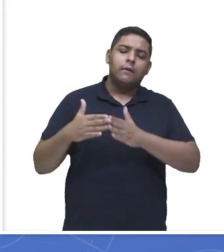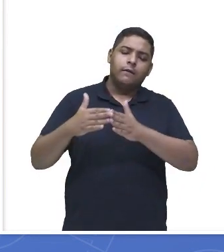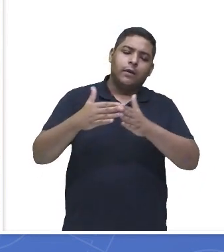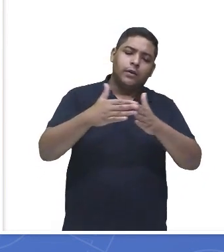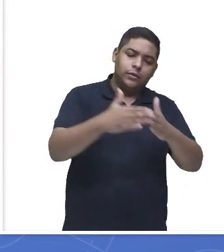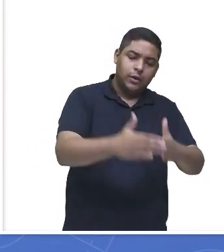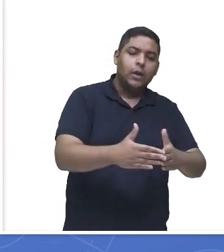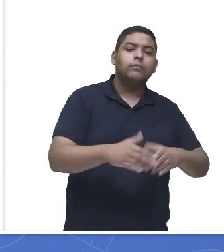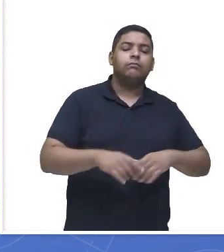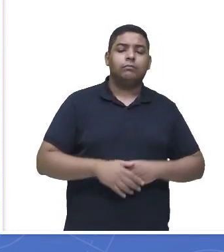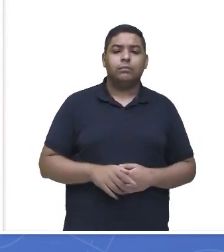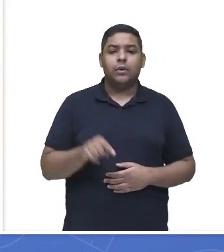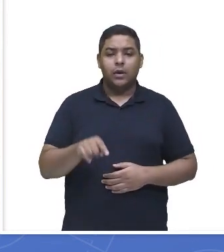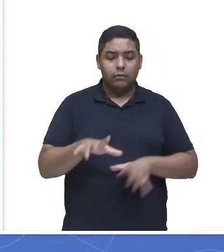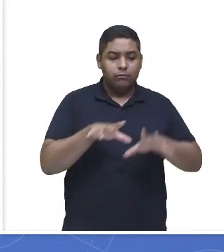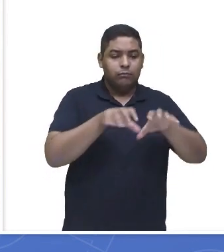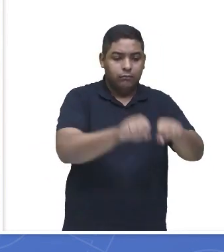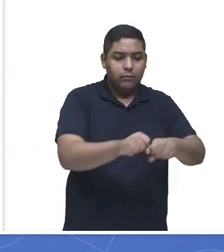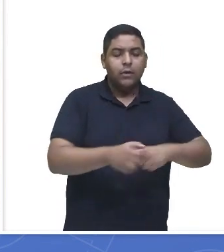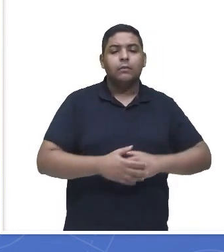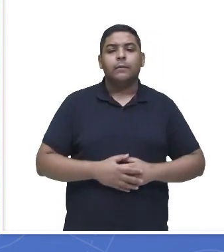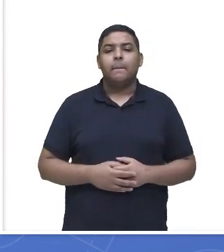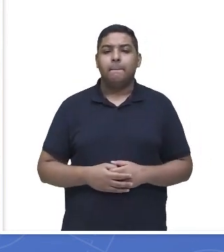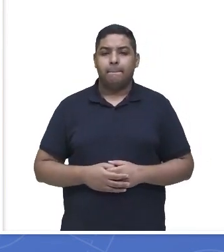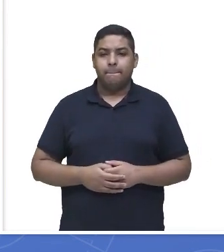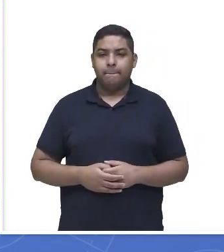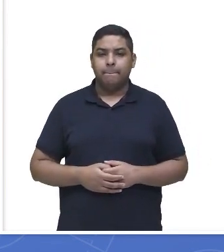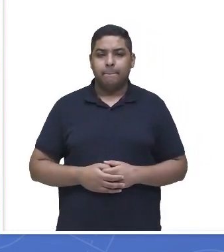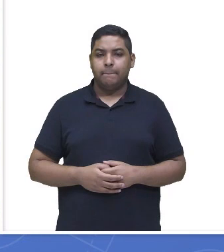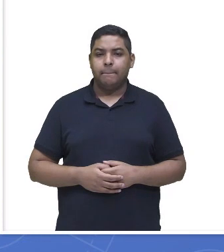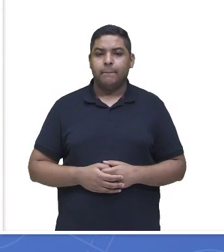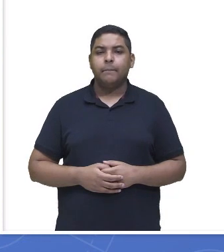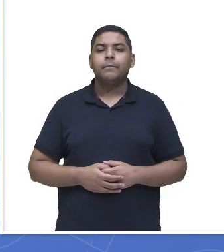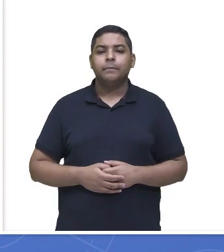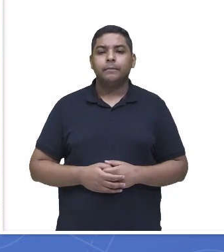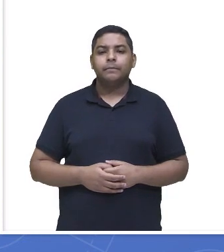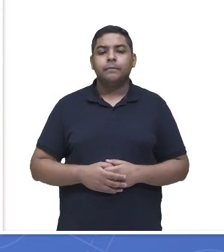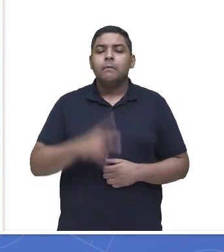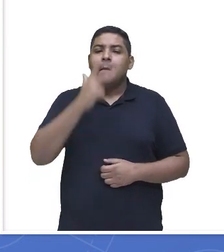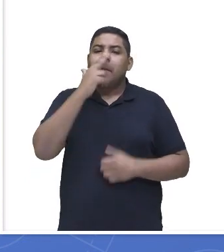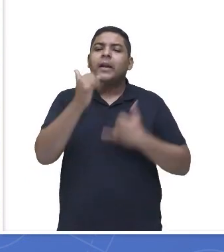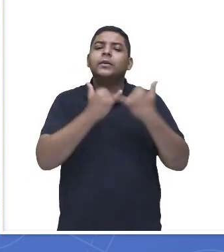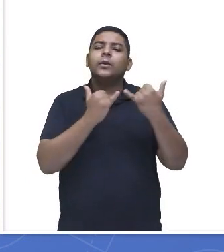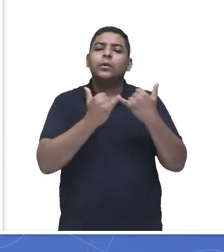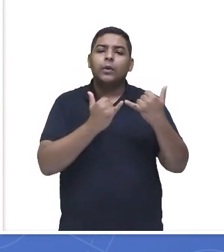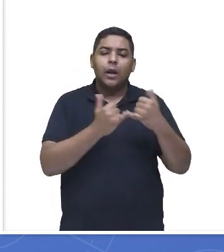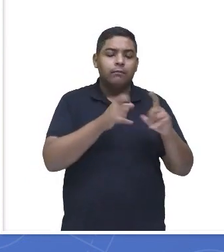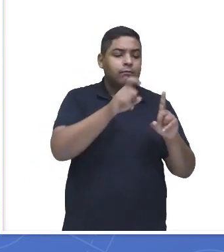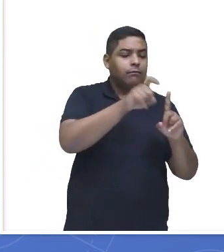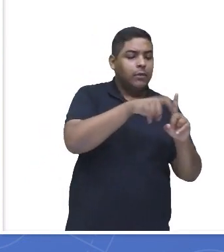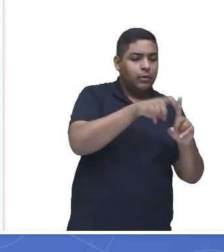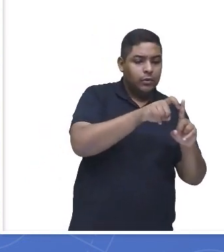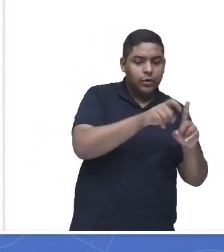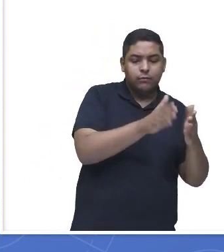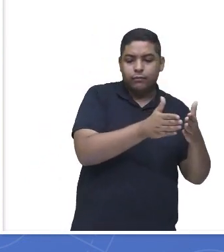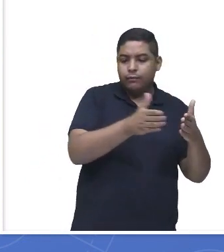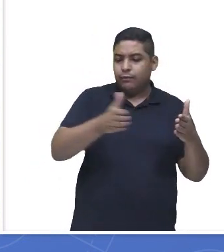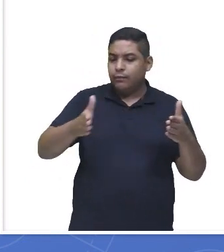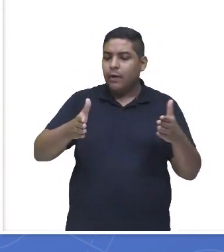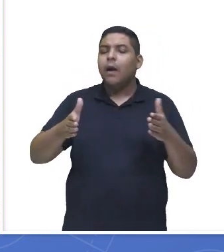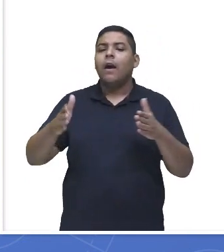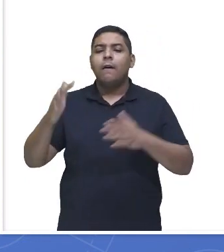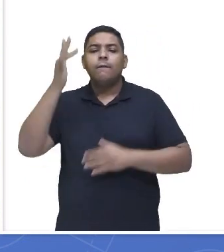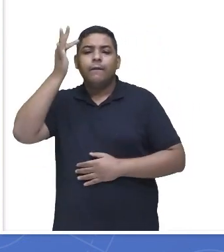Muito parecido com aquele momento lá do processo de transição da mitologia para a filosofia, que vocês